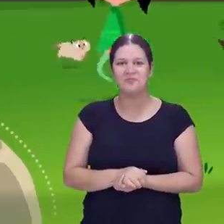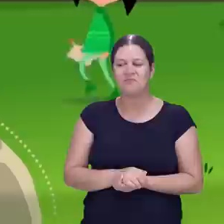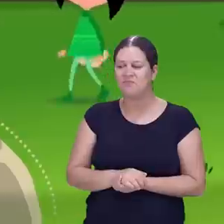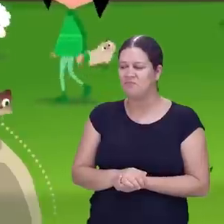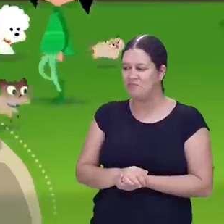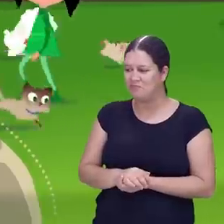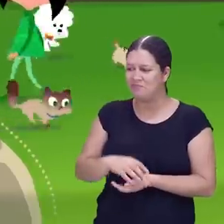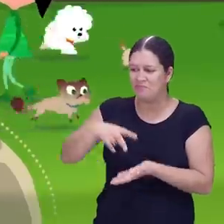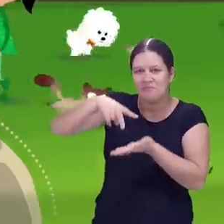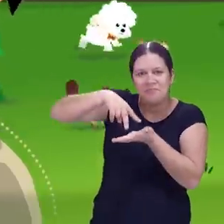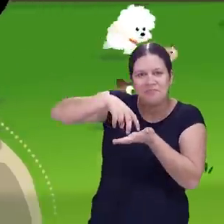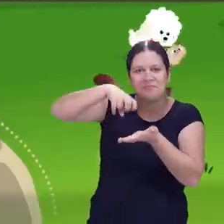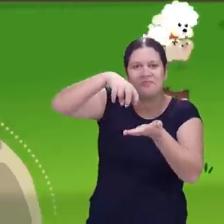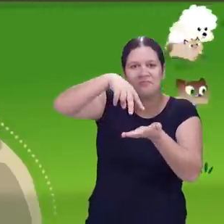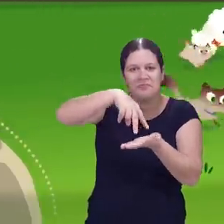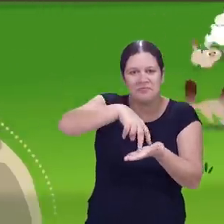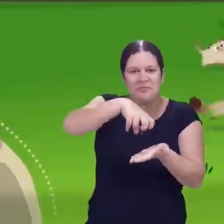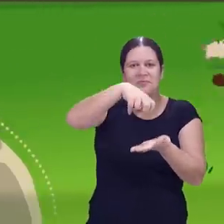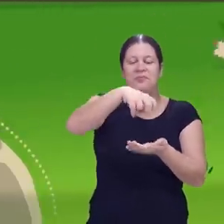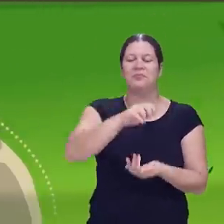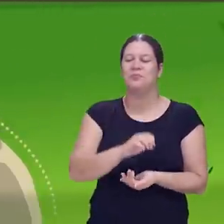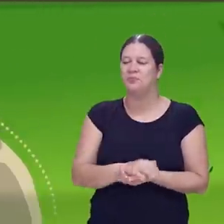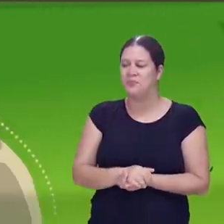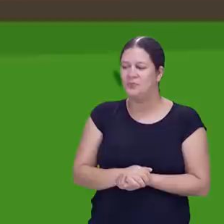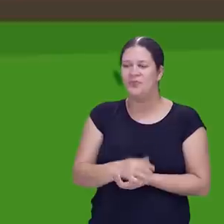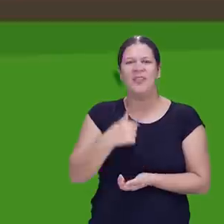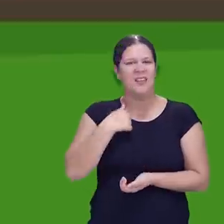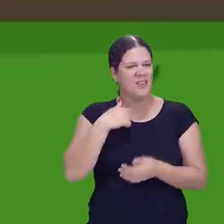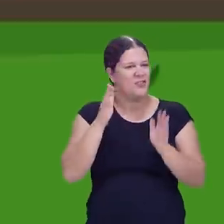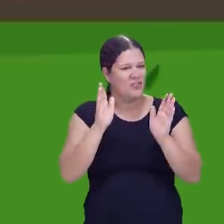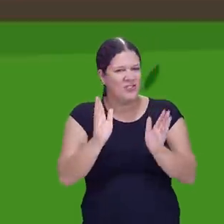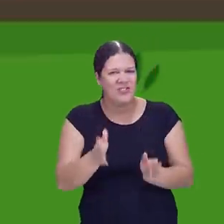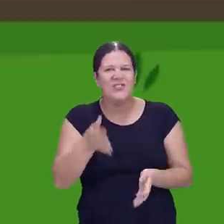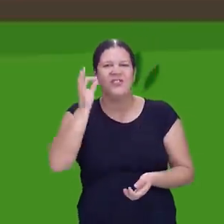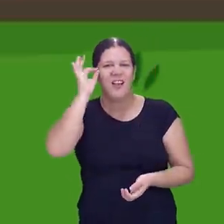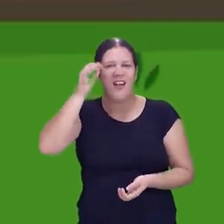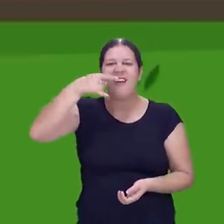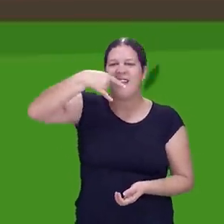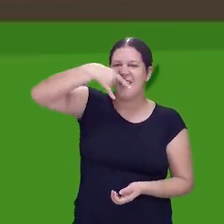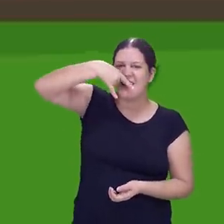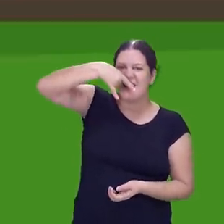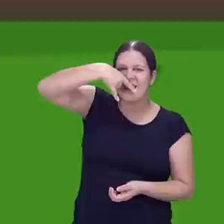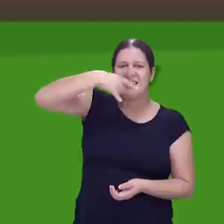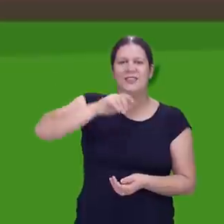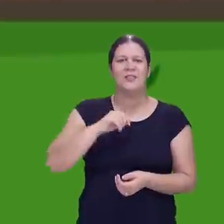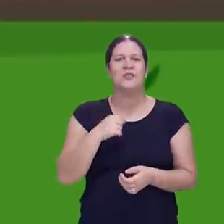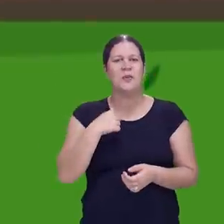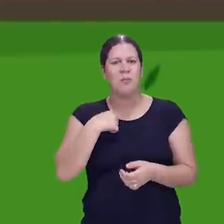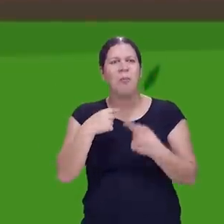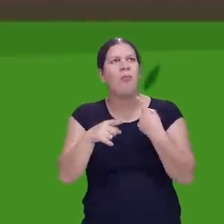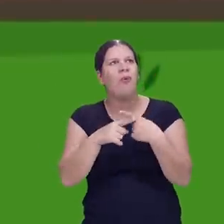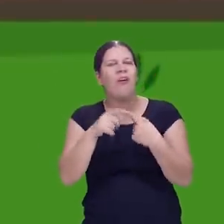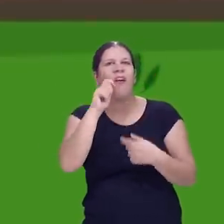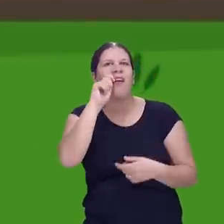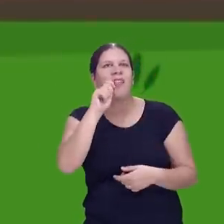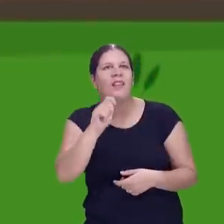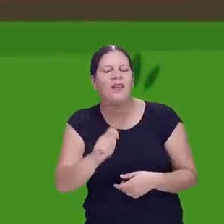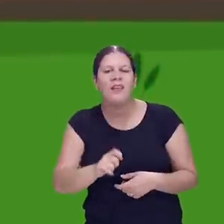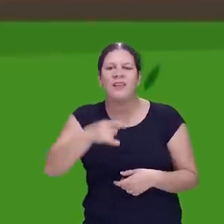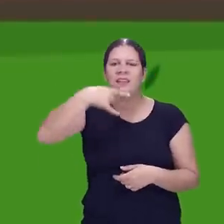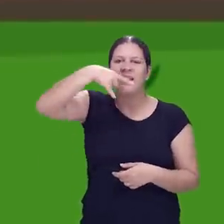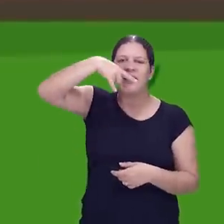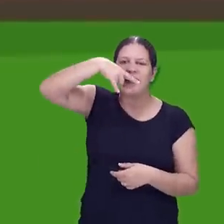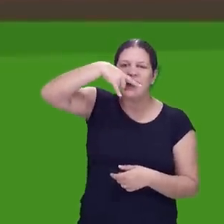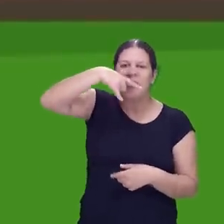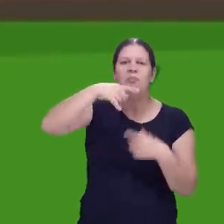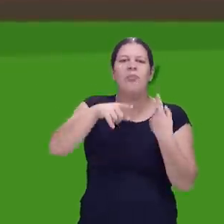Eu também já fui banguela. Espera, por que será que o dente cai? Por